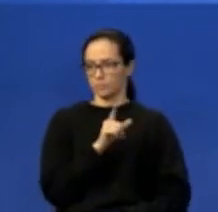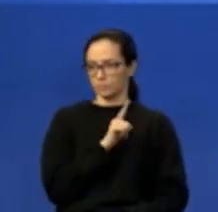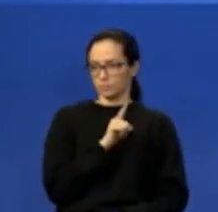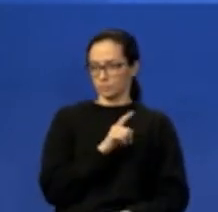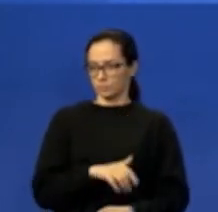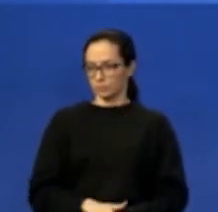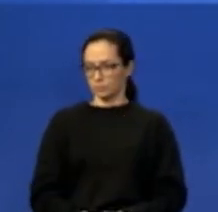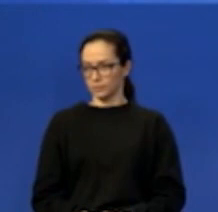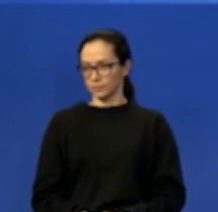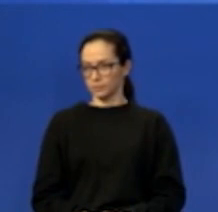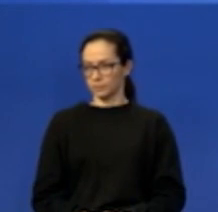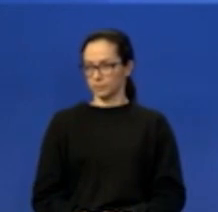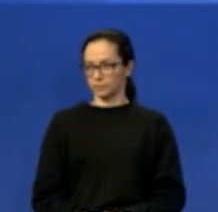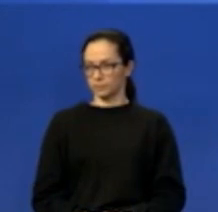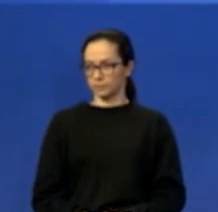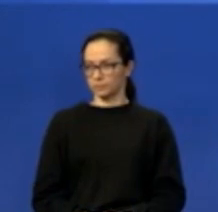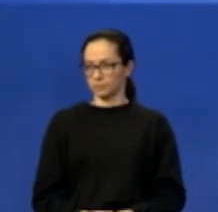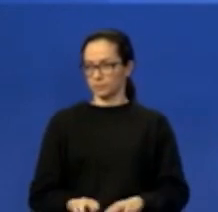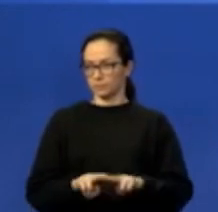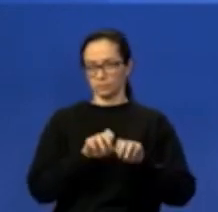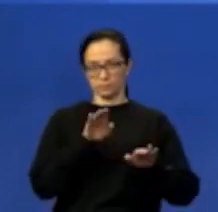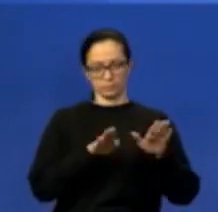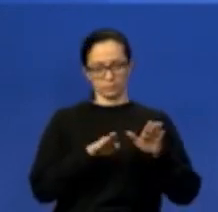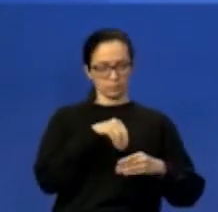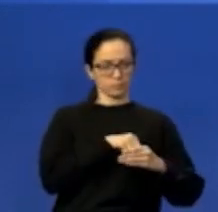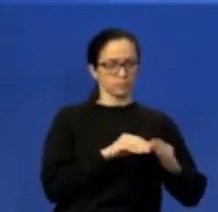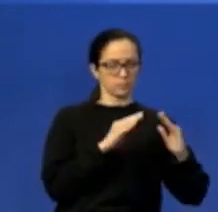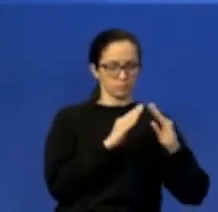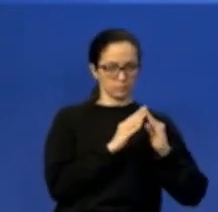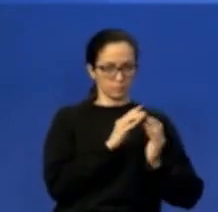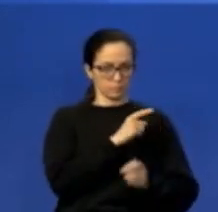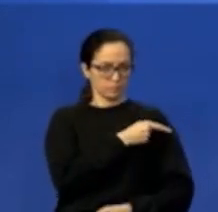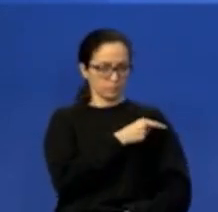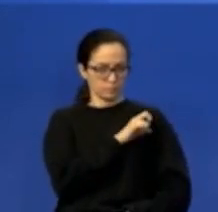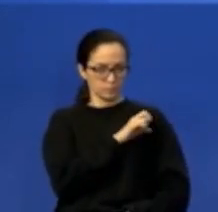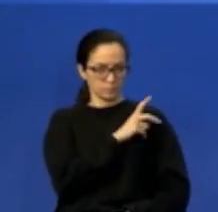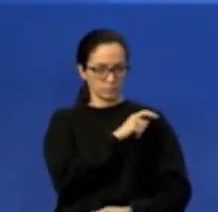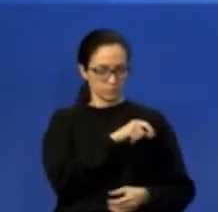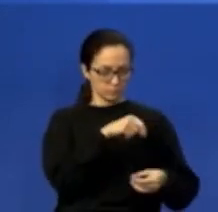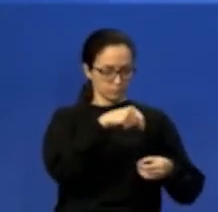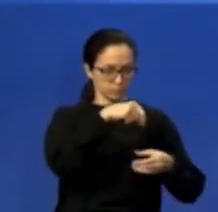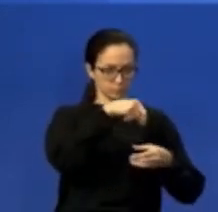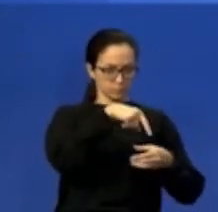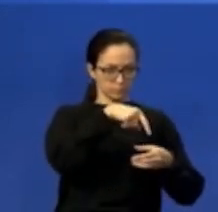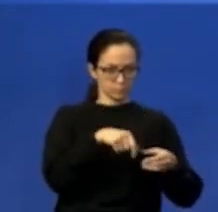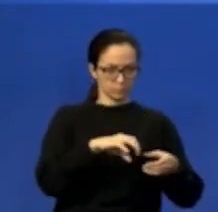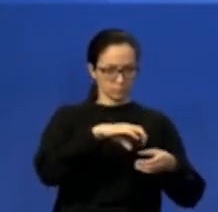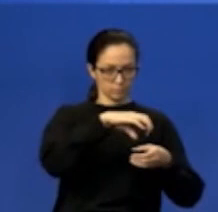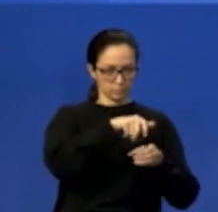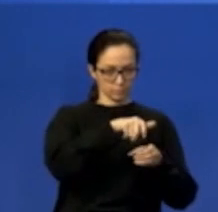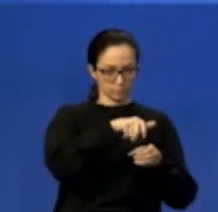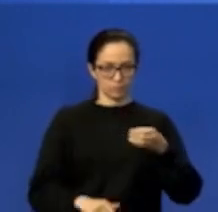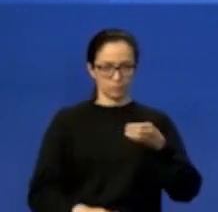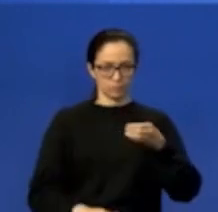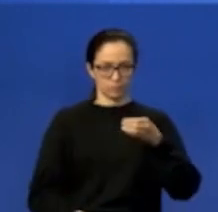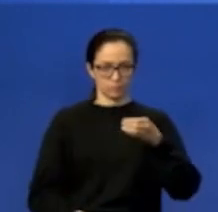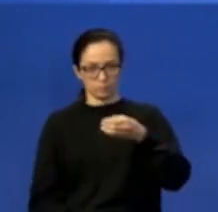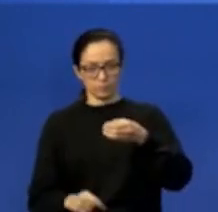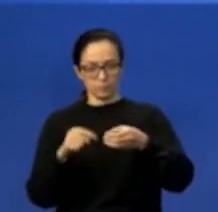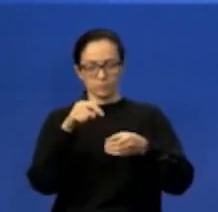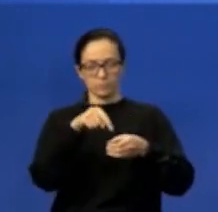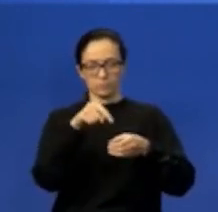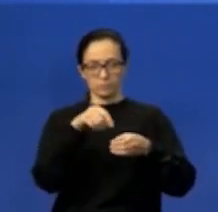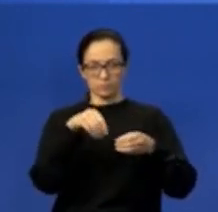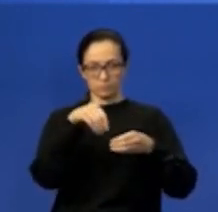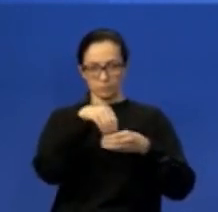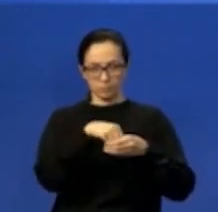faz a coleta da urina, por exemplo, domiciliar, é necessário que o material, o objeto onde a gente vai